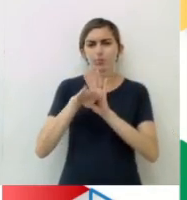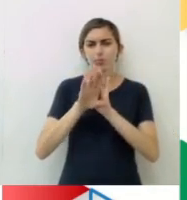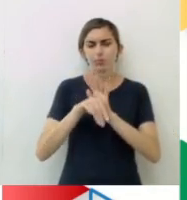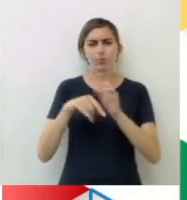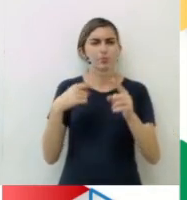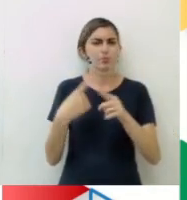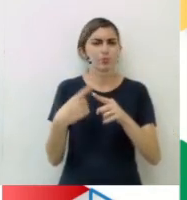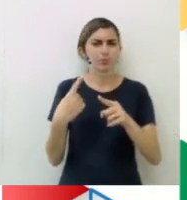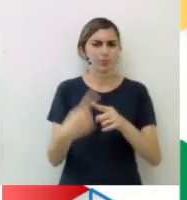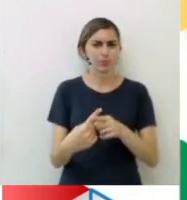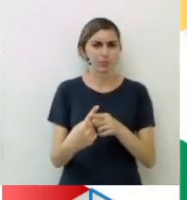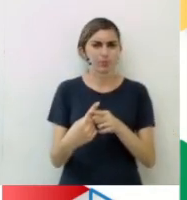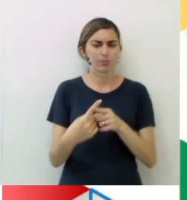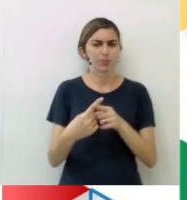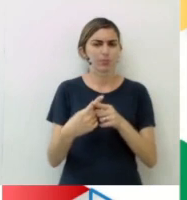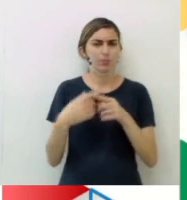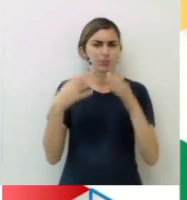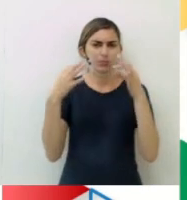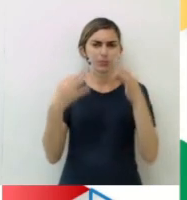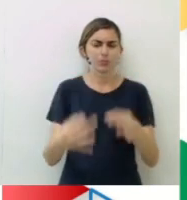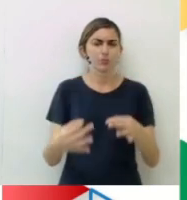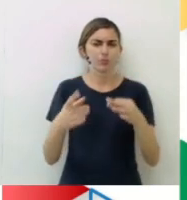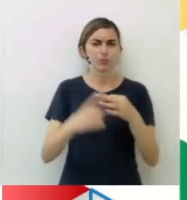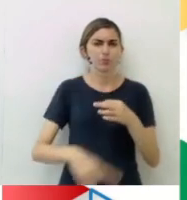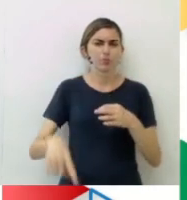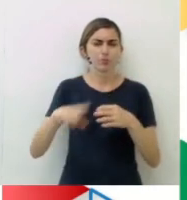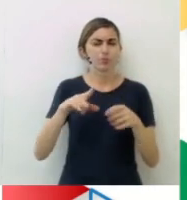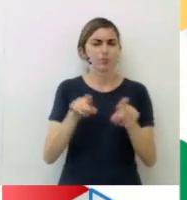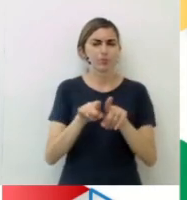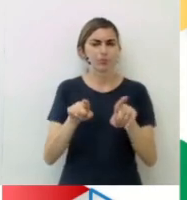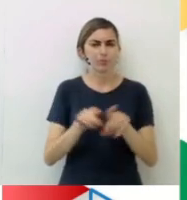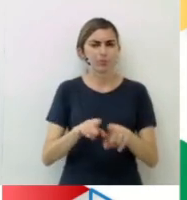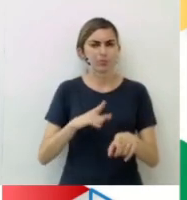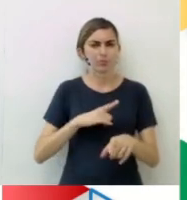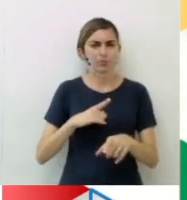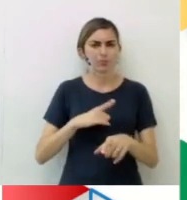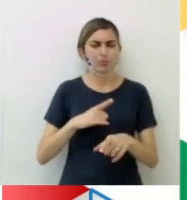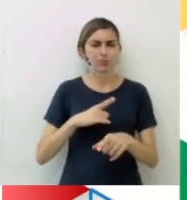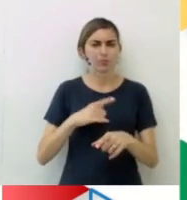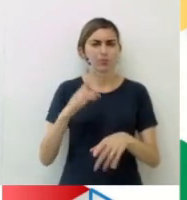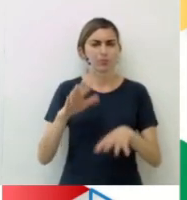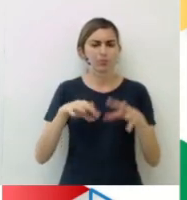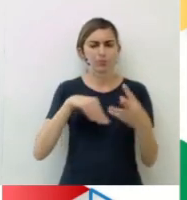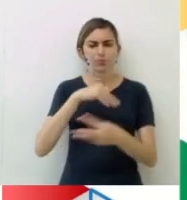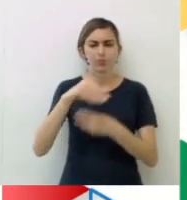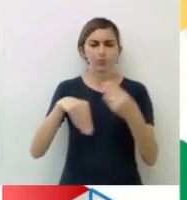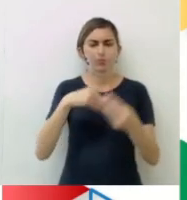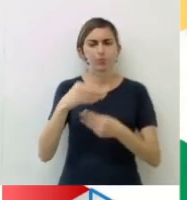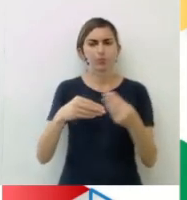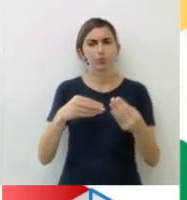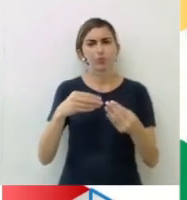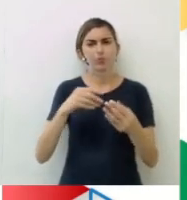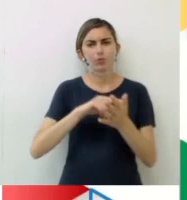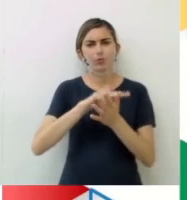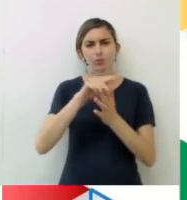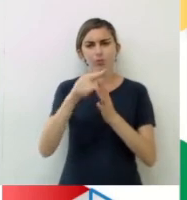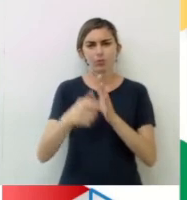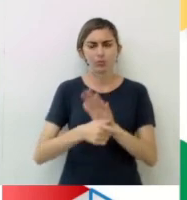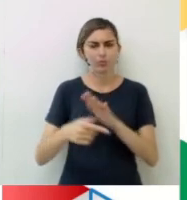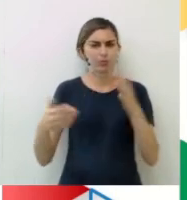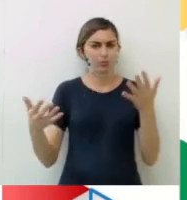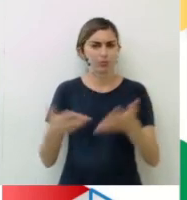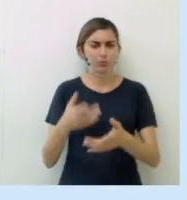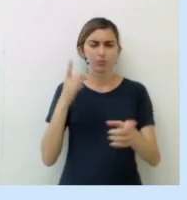Por que é difícil? Porque justamente nós vamos ter também, muitas vezes, a mistura entre os gêneros. Atualmente